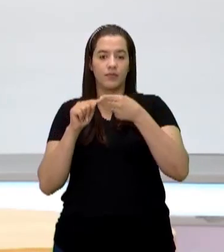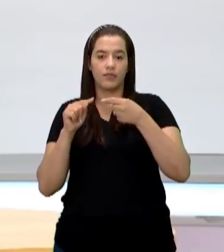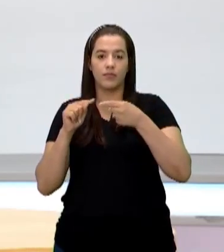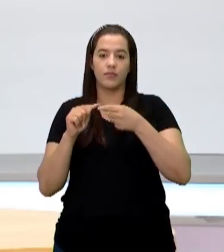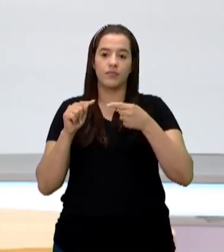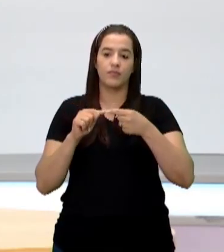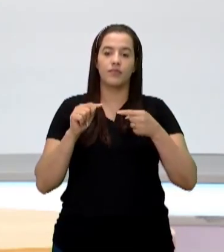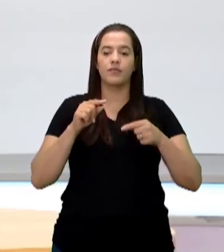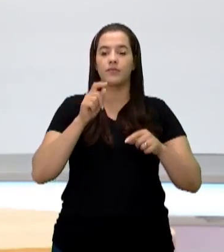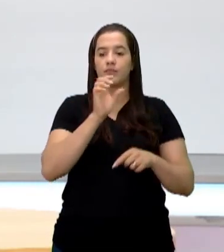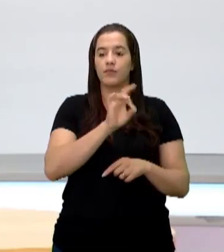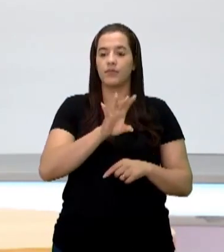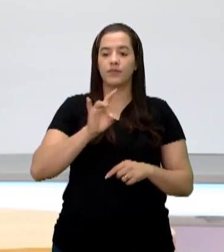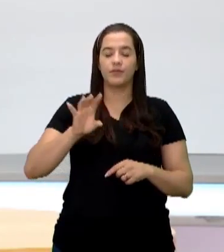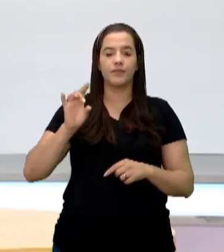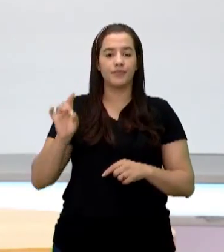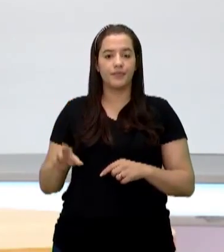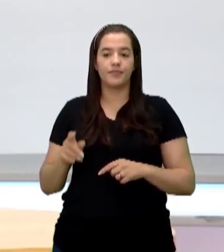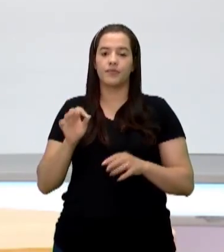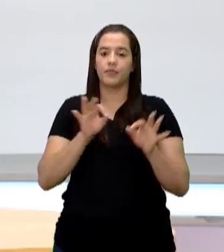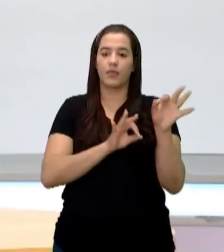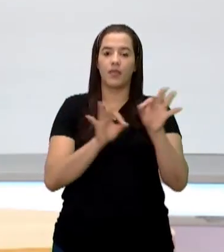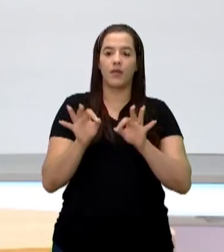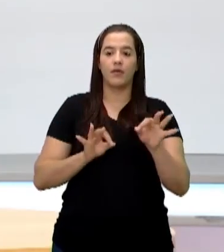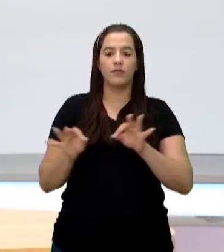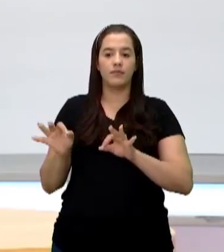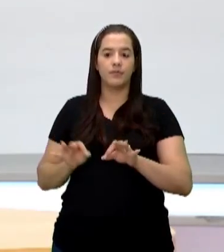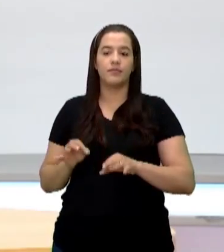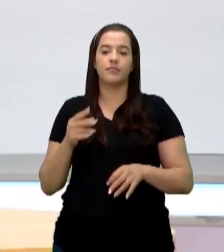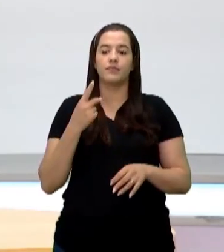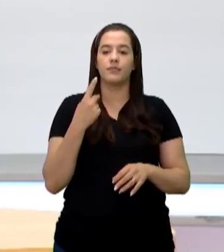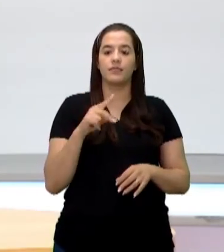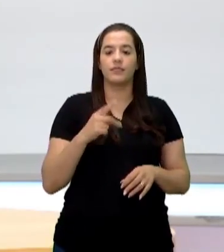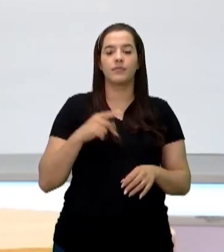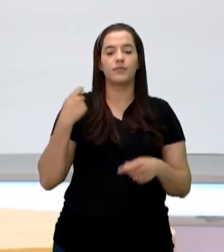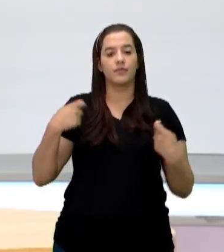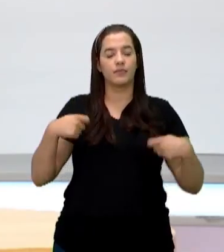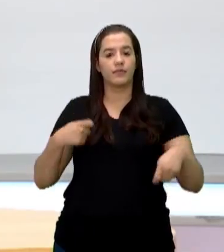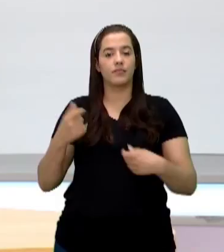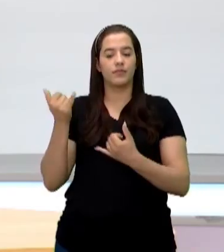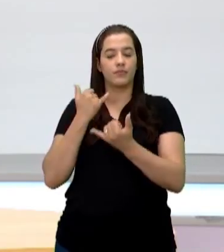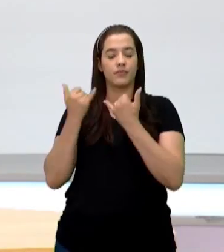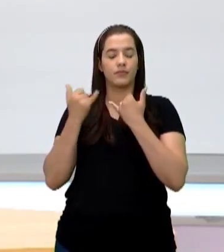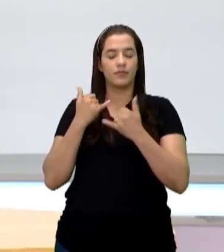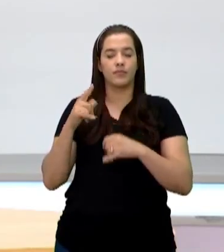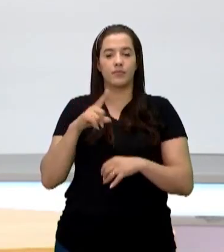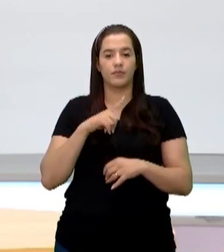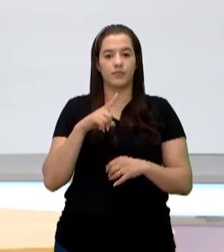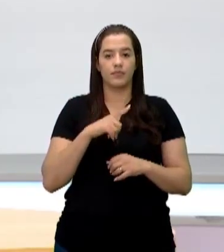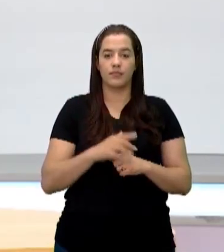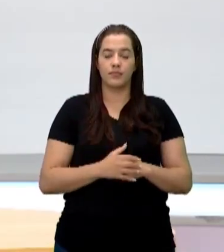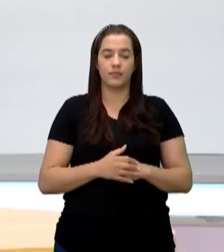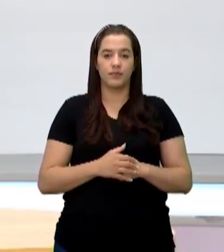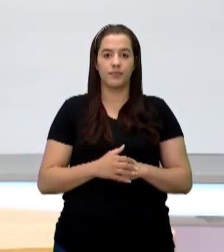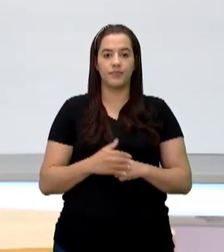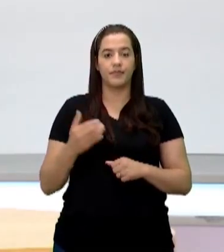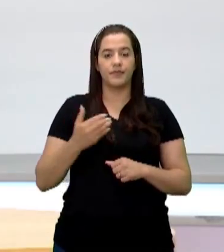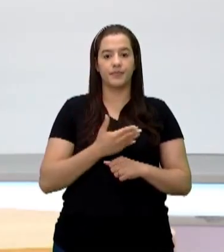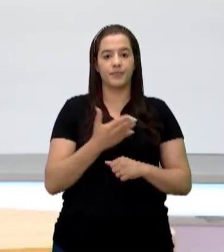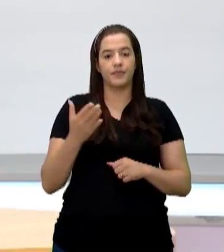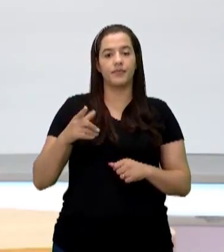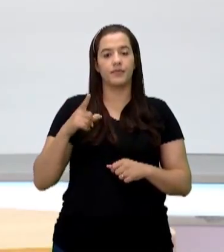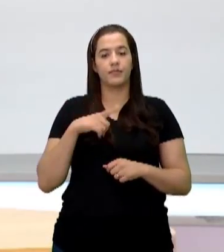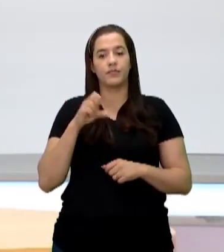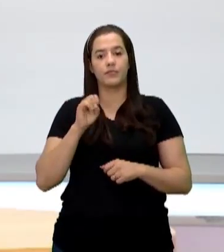das condições em que ele foi produzido e daquelas em que será recebido, certo? Então, portanto, se nós